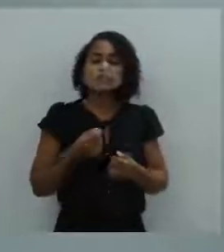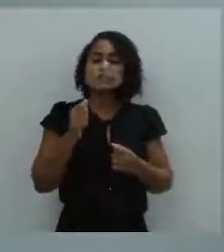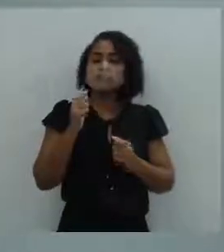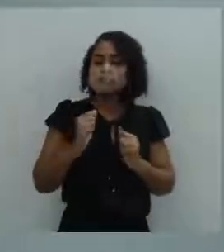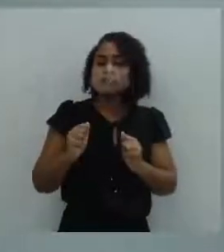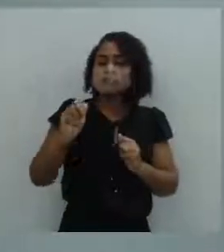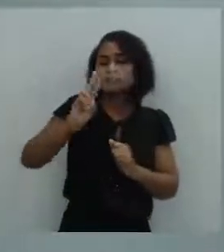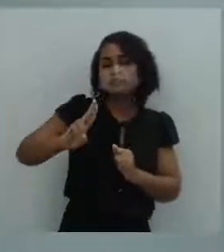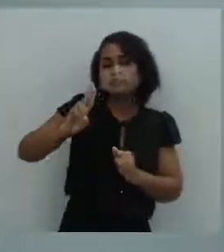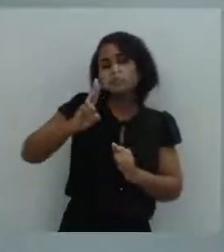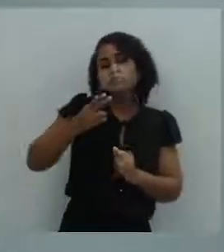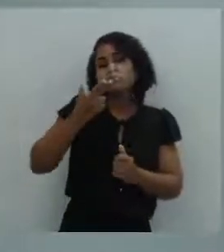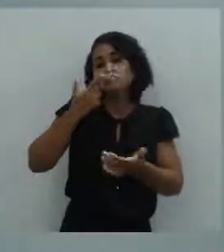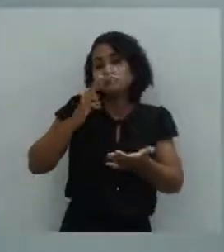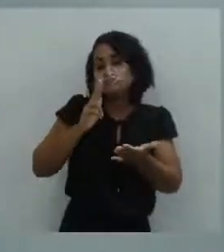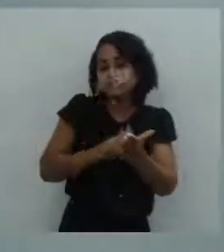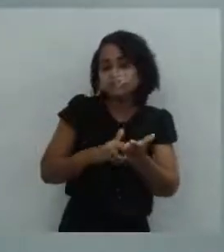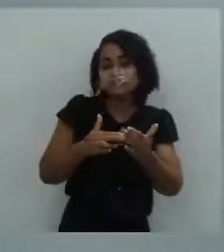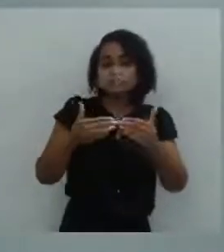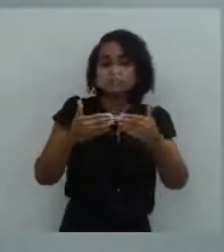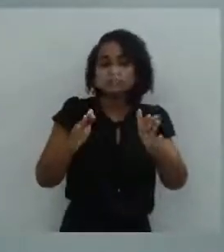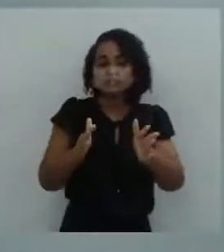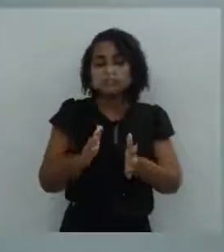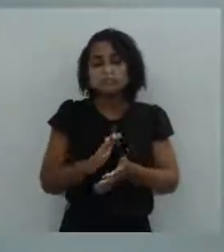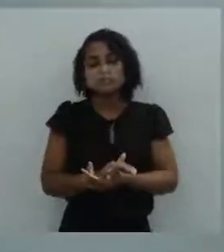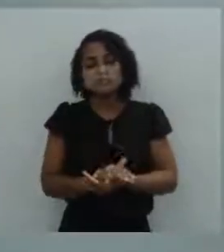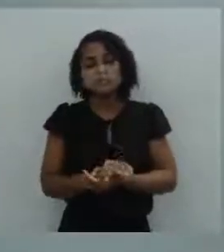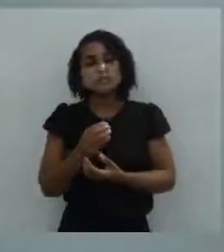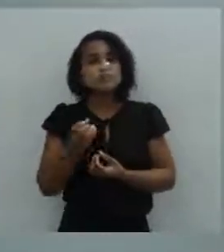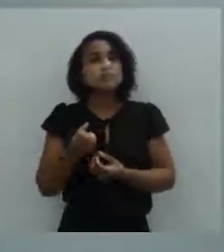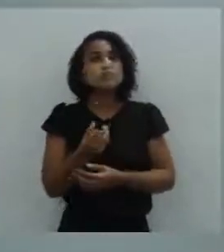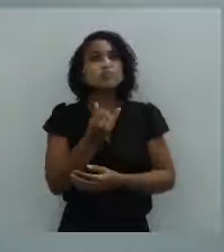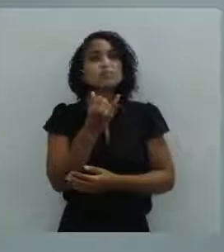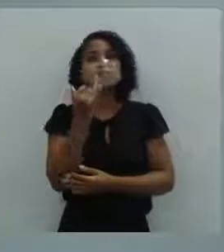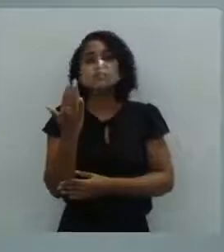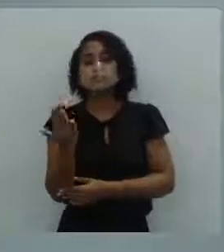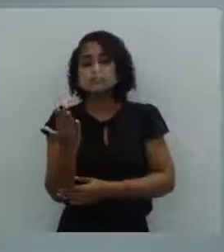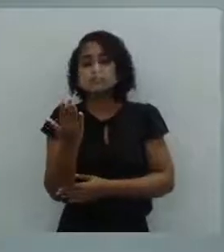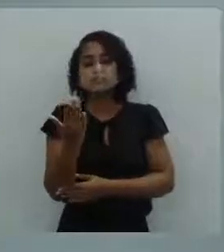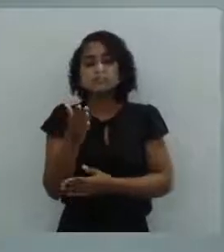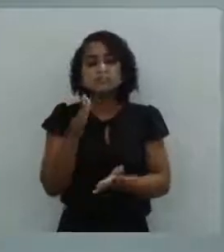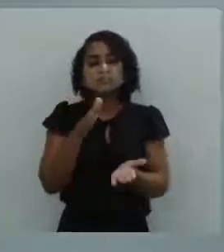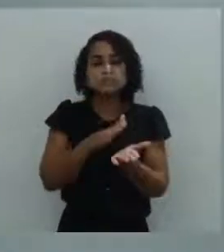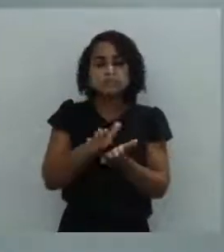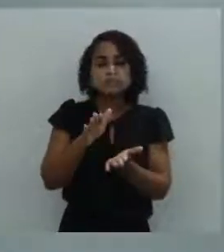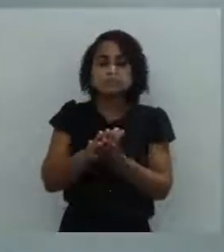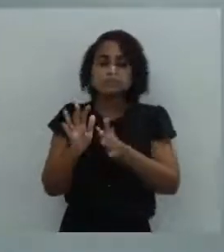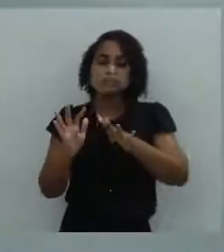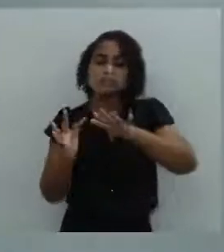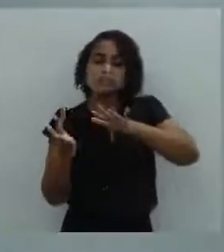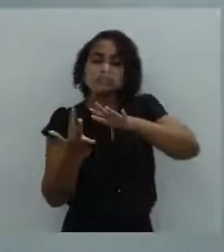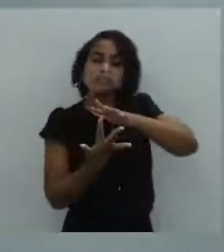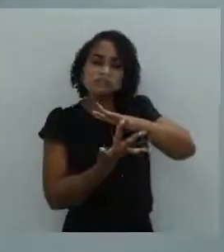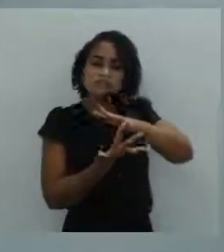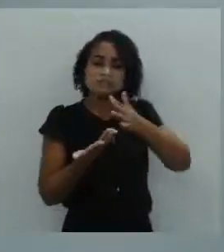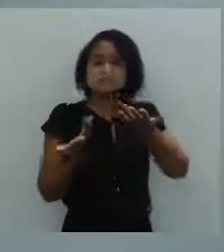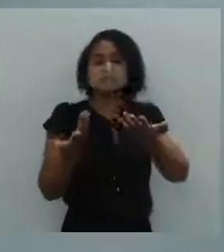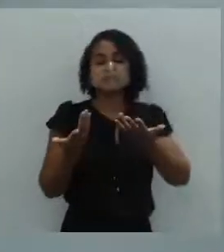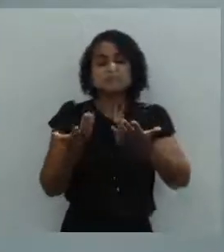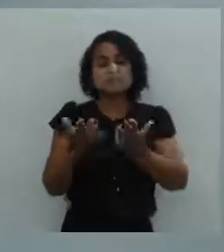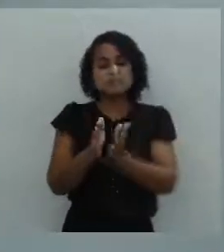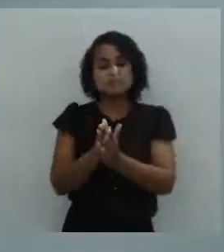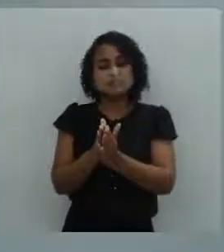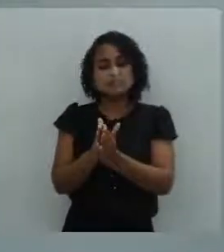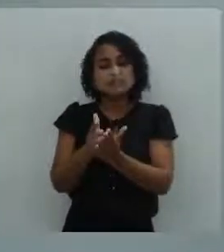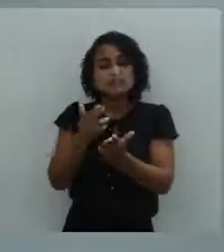utilizar aqui uma carta aberta. Quantas vezes a gente não vê, por exemplo, publicado nas próprias redes sociais, cartas